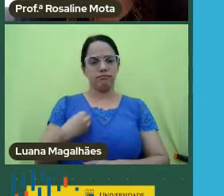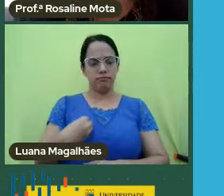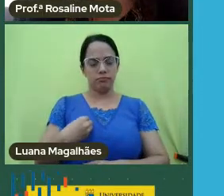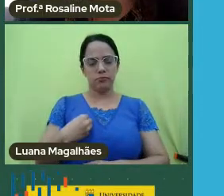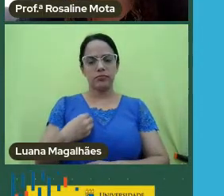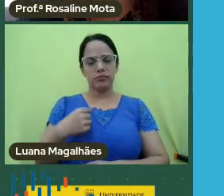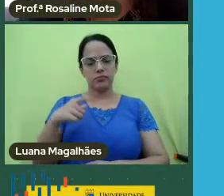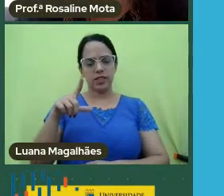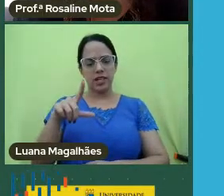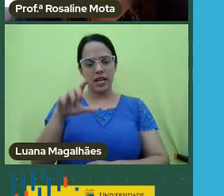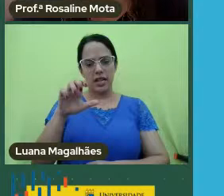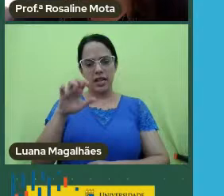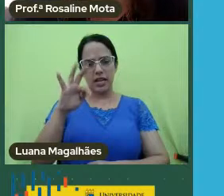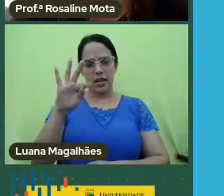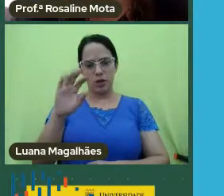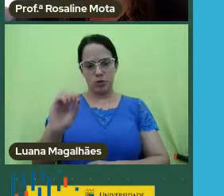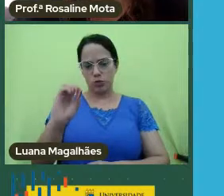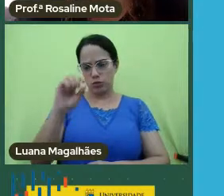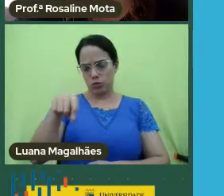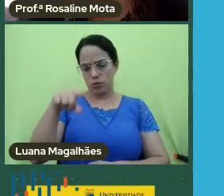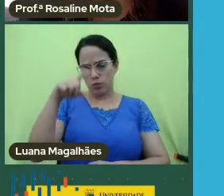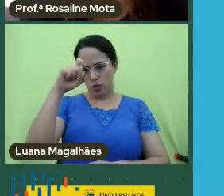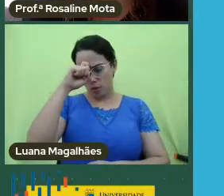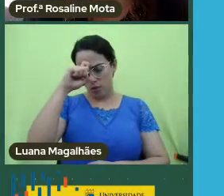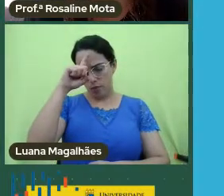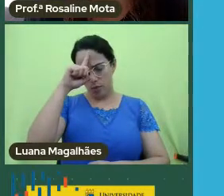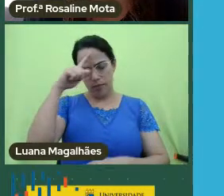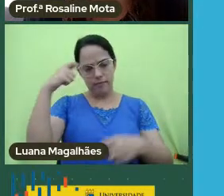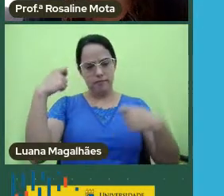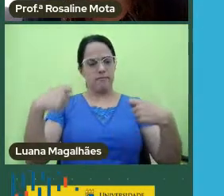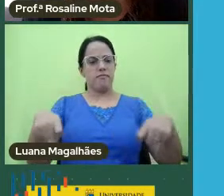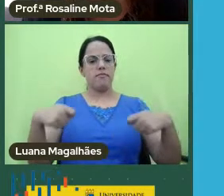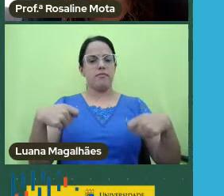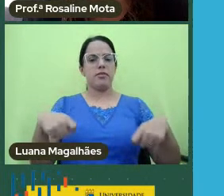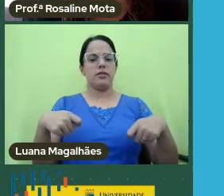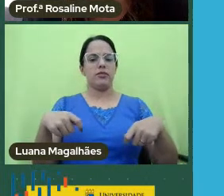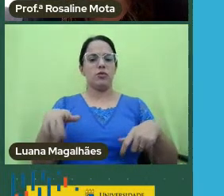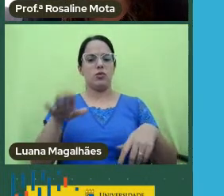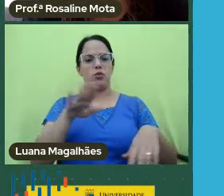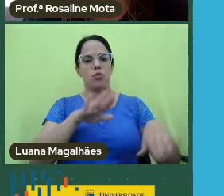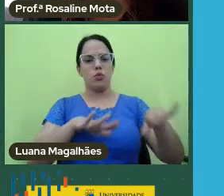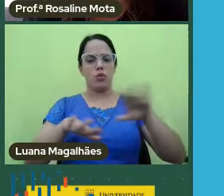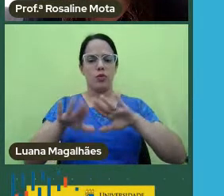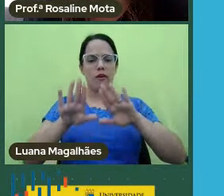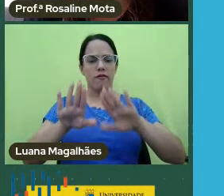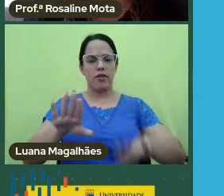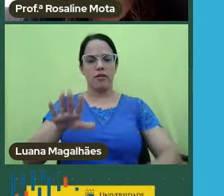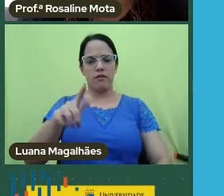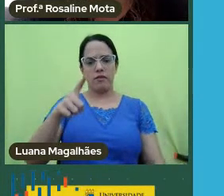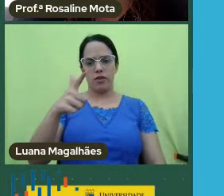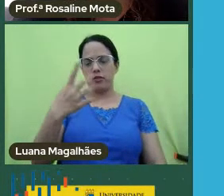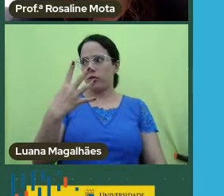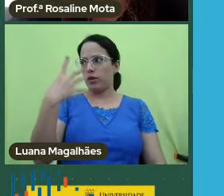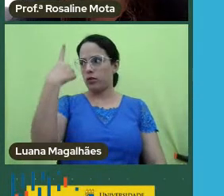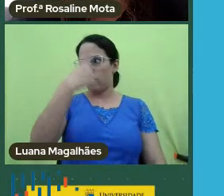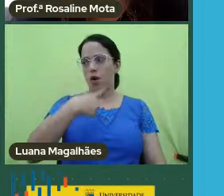leitos hospitalares e a necessidade dessa prestação de cuidados 24 horas por dia.